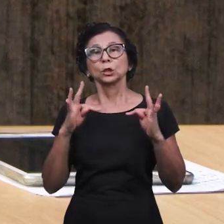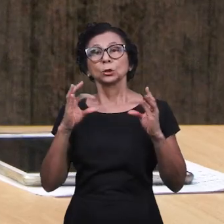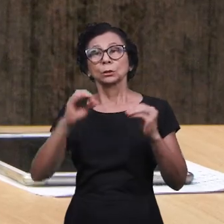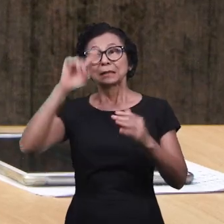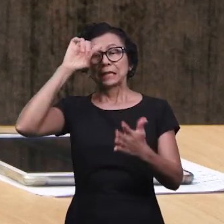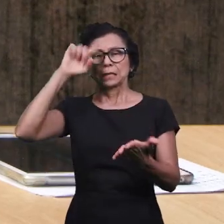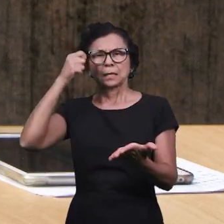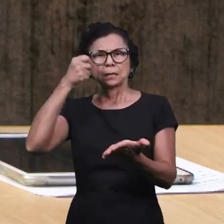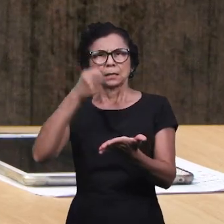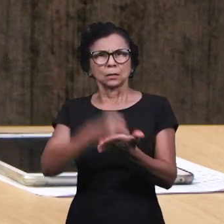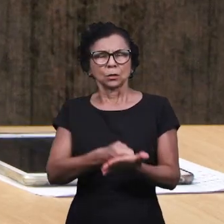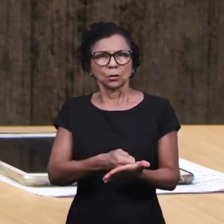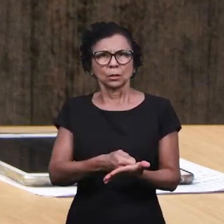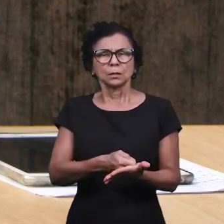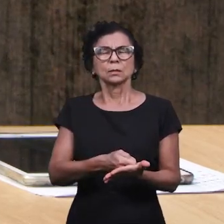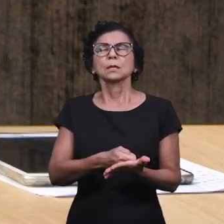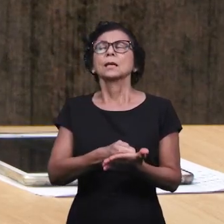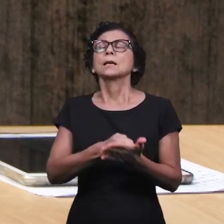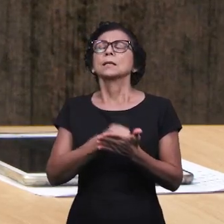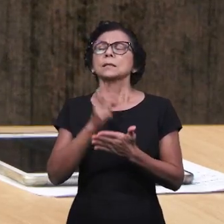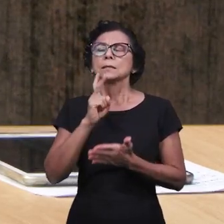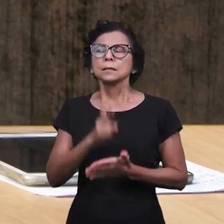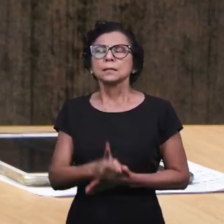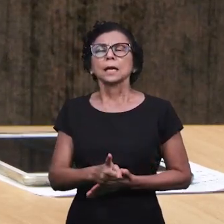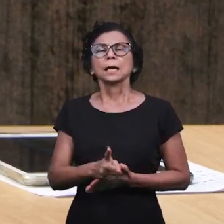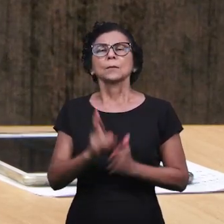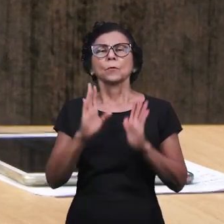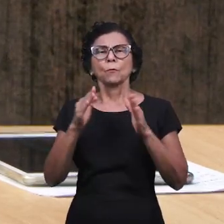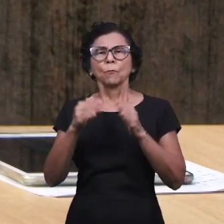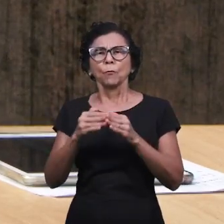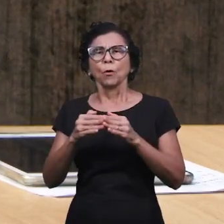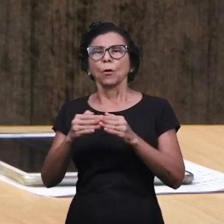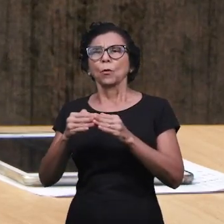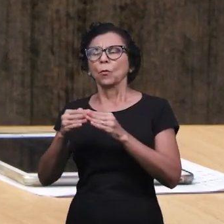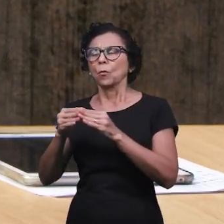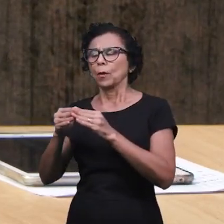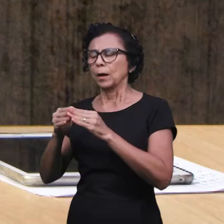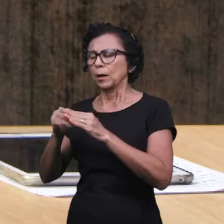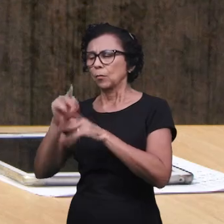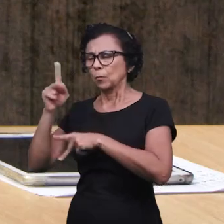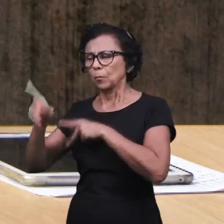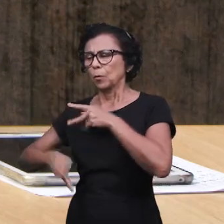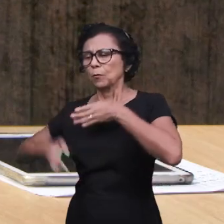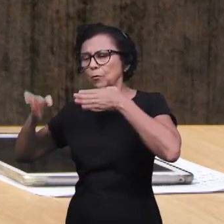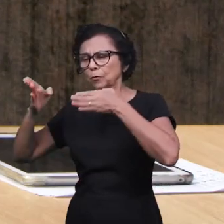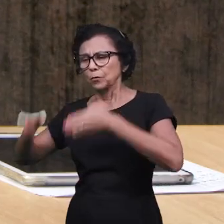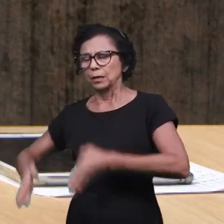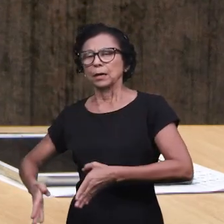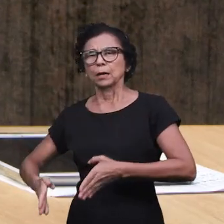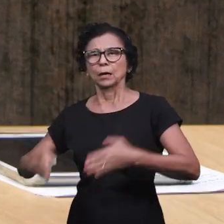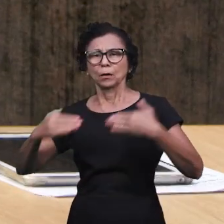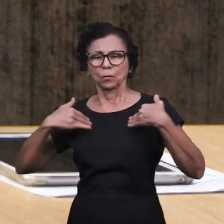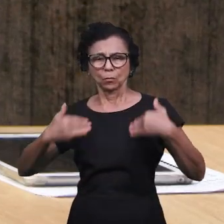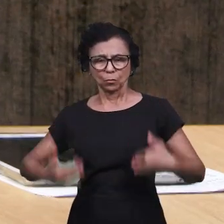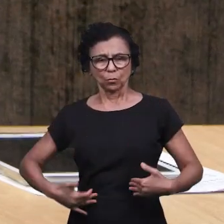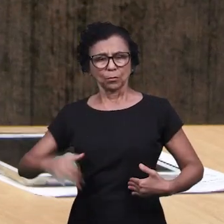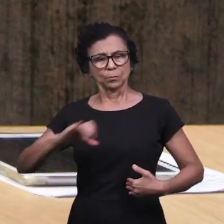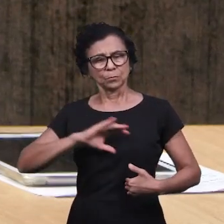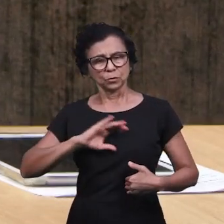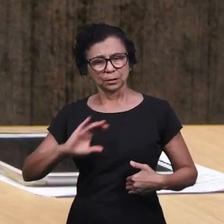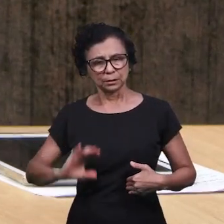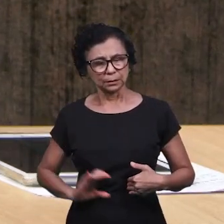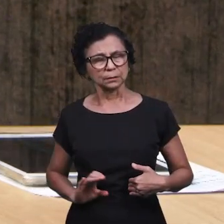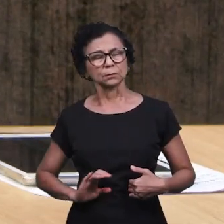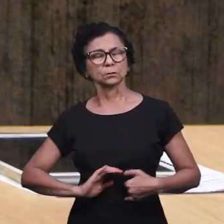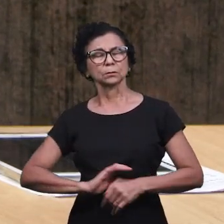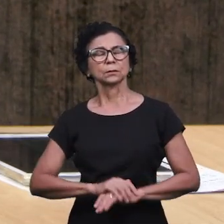corpo, tudo segundo a característica do pastor, a característica de cada ministério. E um exemplo para nós